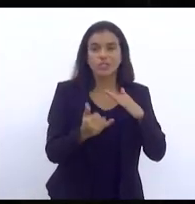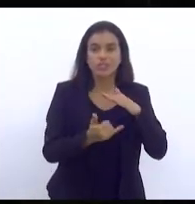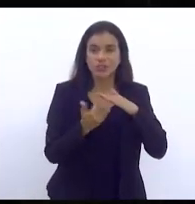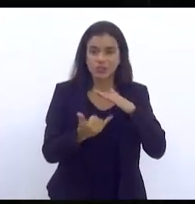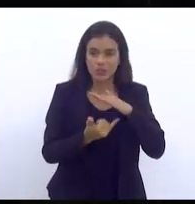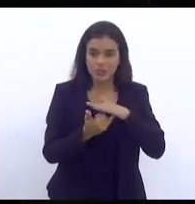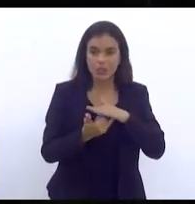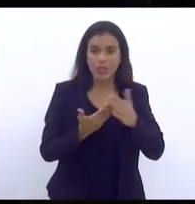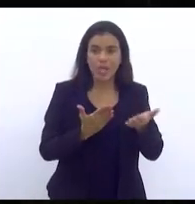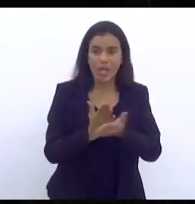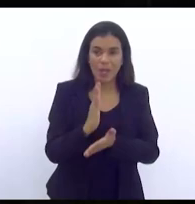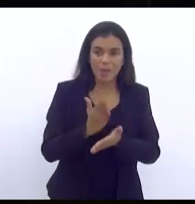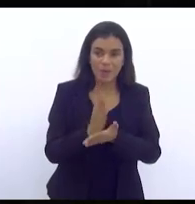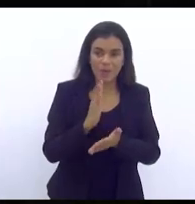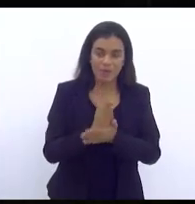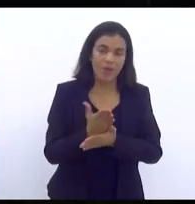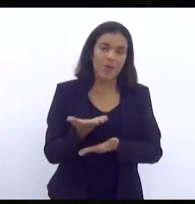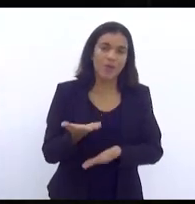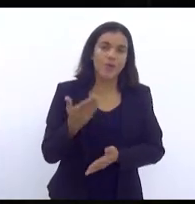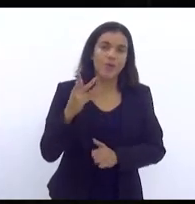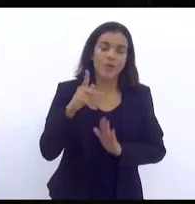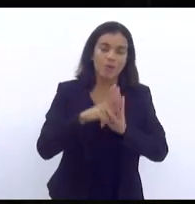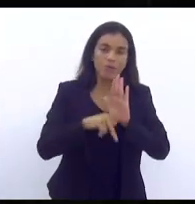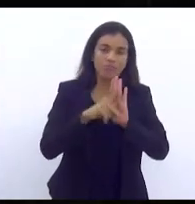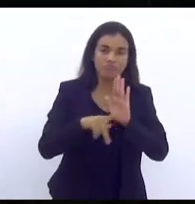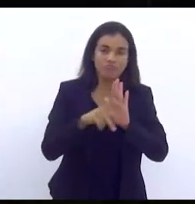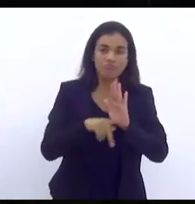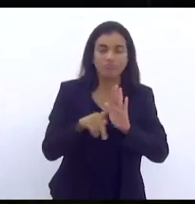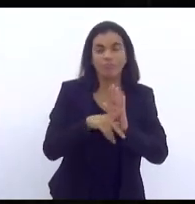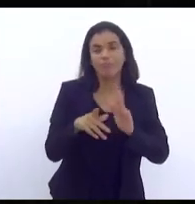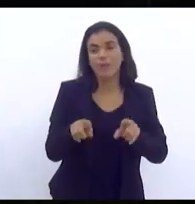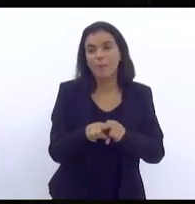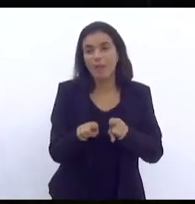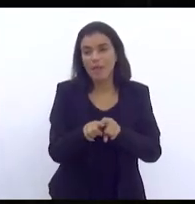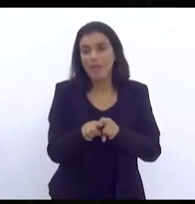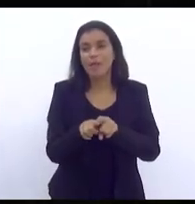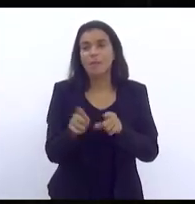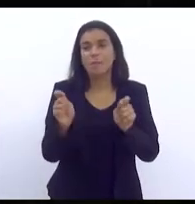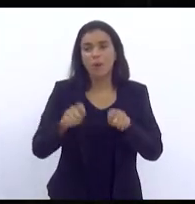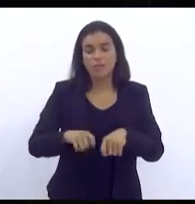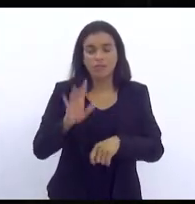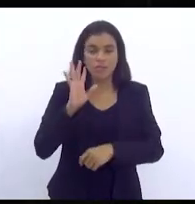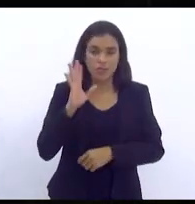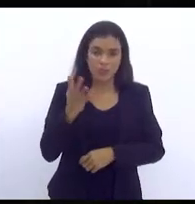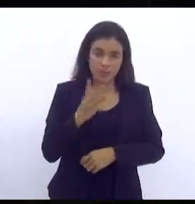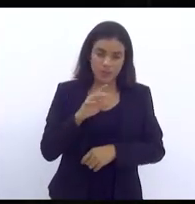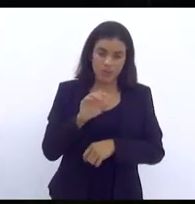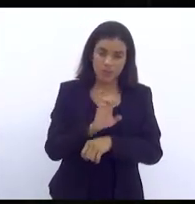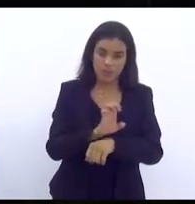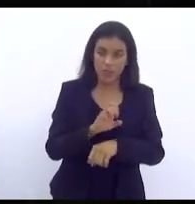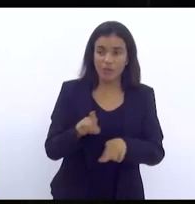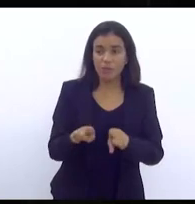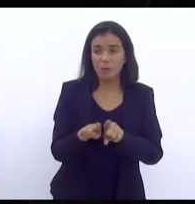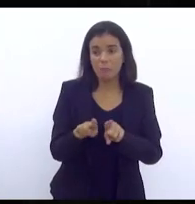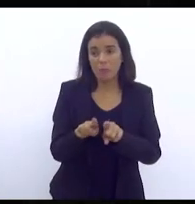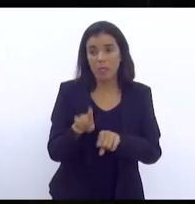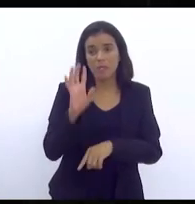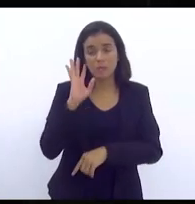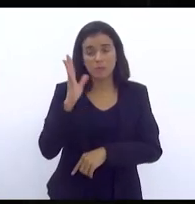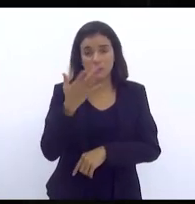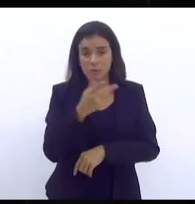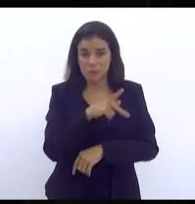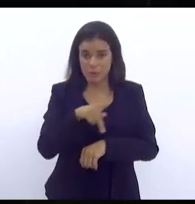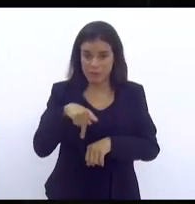aprovaram o projeto como a solução do esgotamento sanitário da cidade e pode ser a solução do estado e quem sabe a solução do